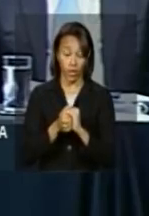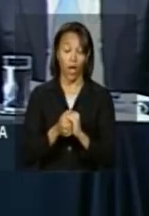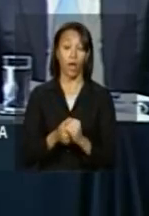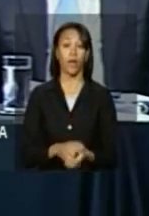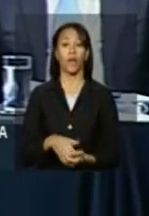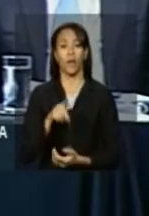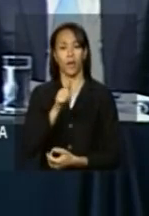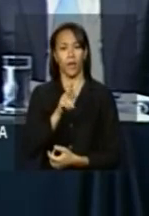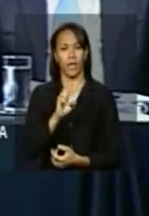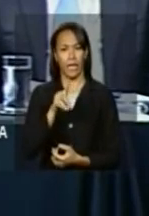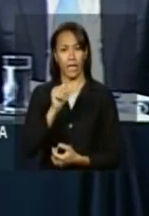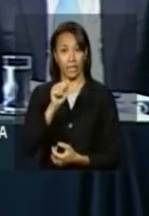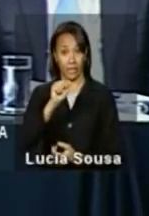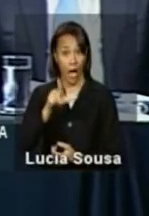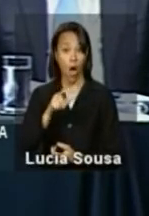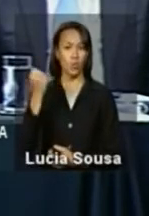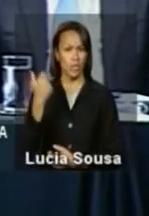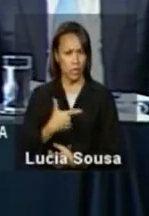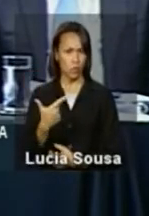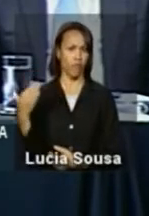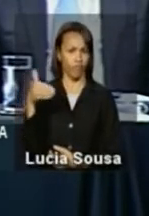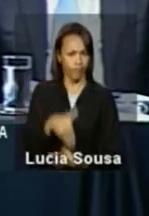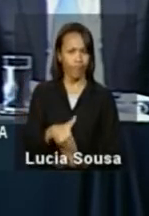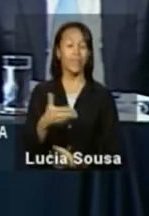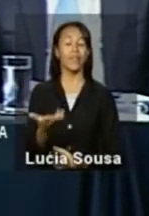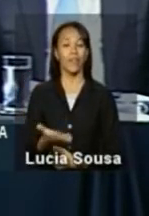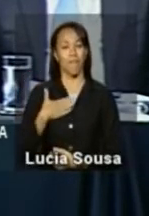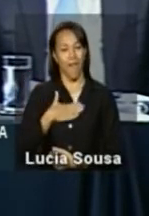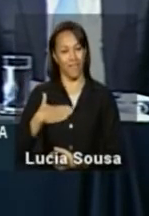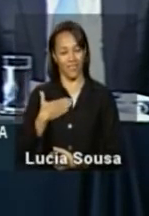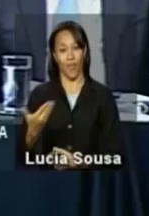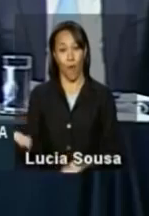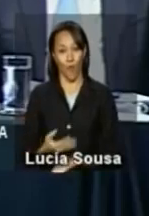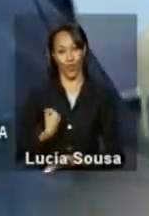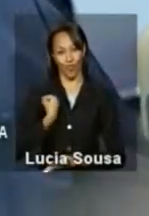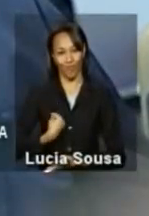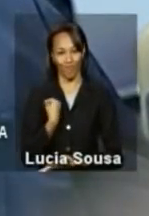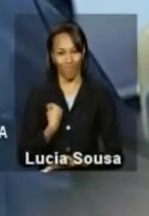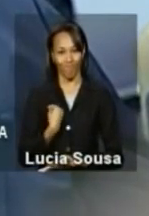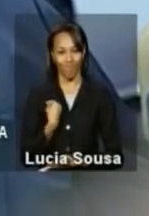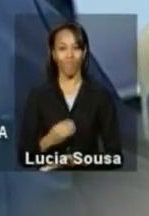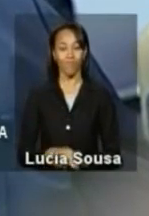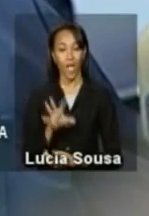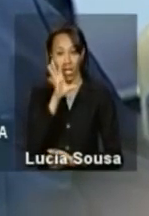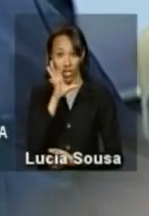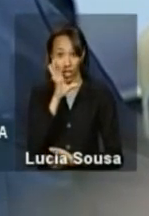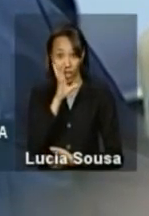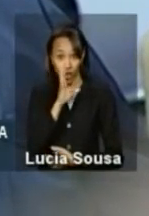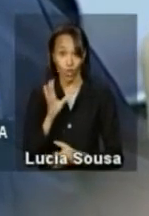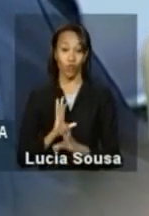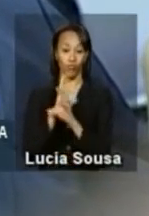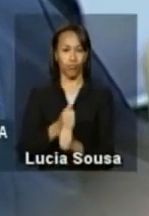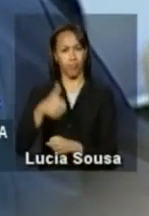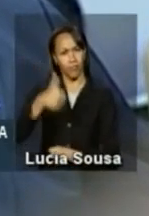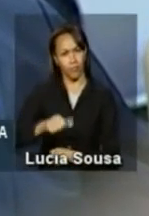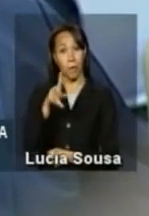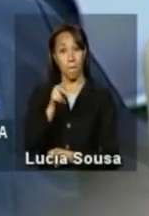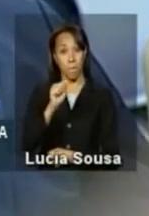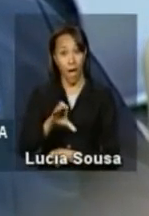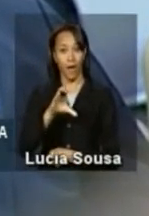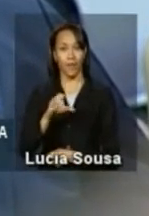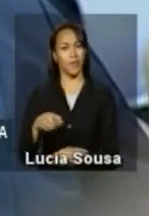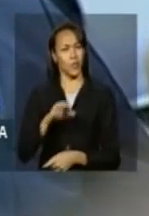Gerdau, pela segunda vez nos dá o prazer da sua presença no balanço do PAC. Acho que isso do PAC 2, porque eu acho